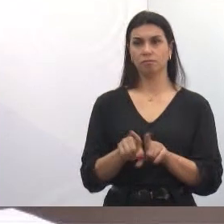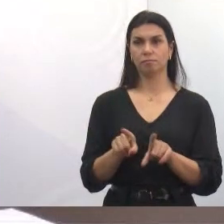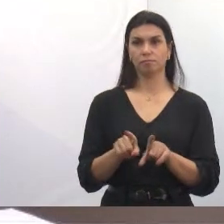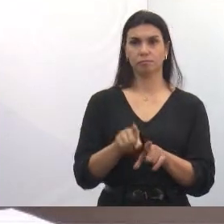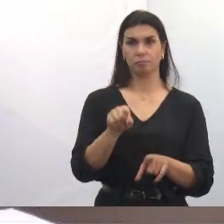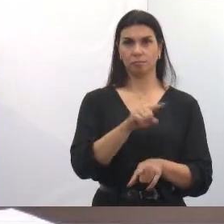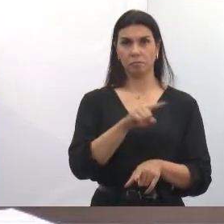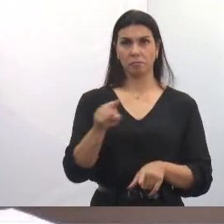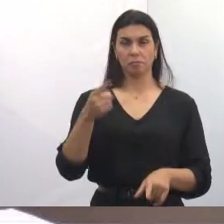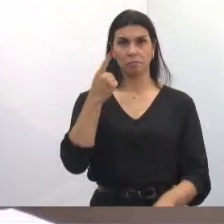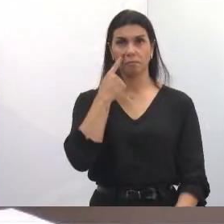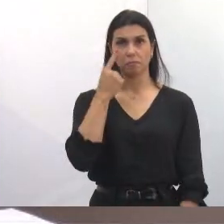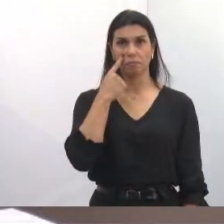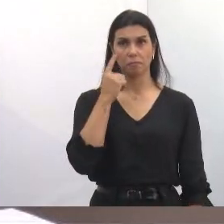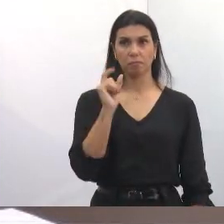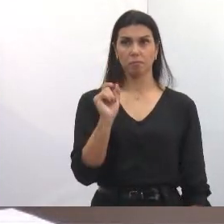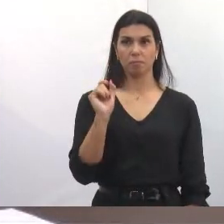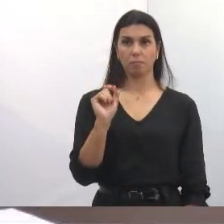para vocês